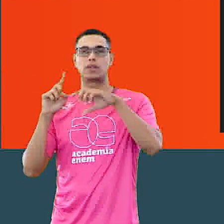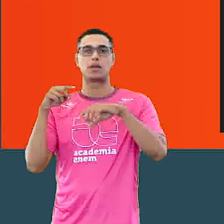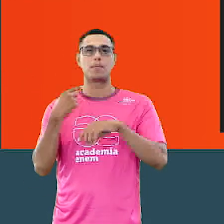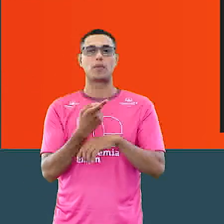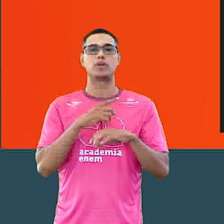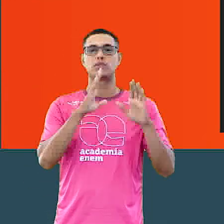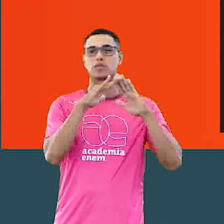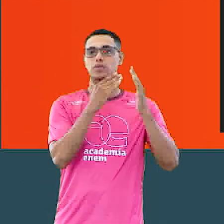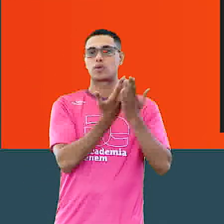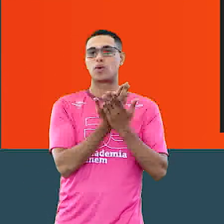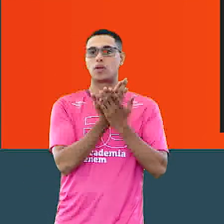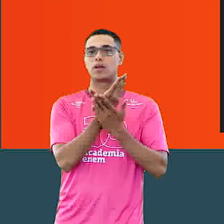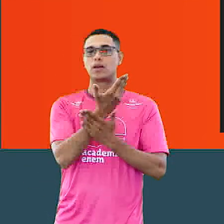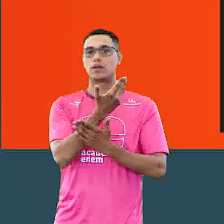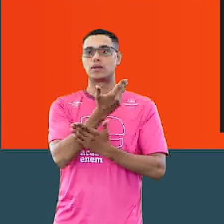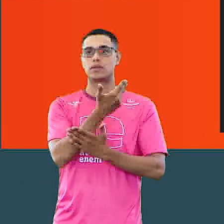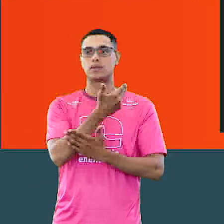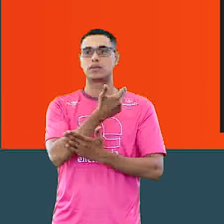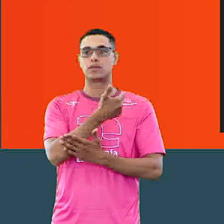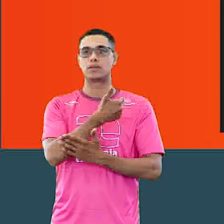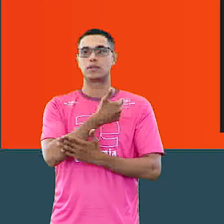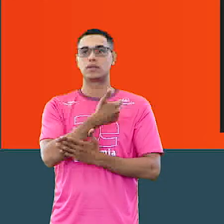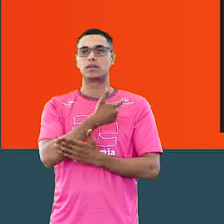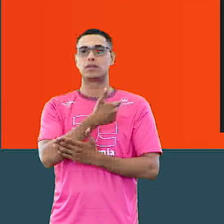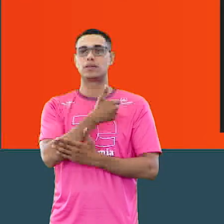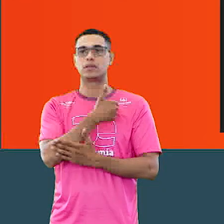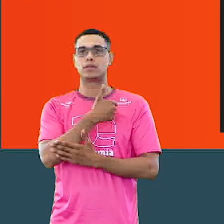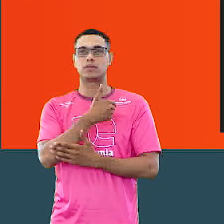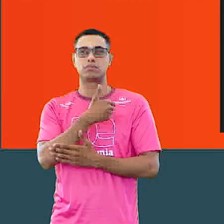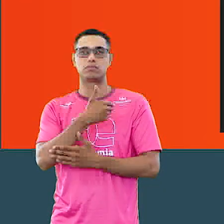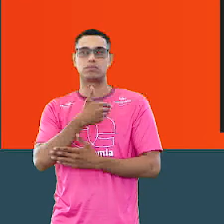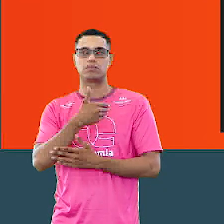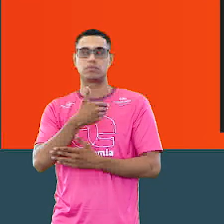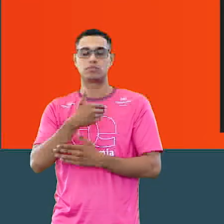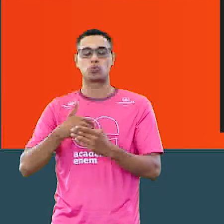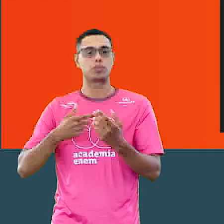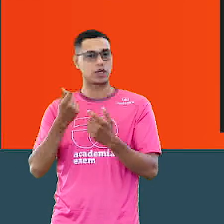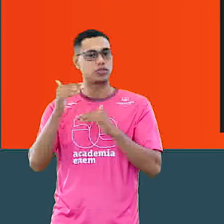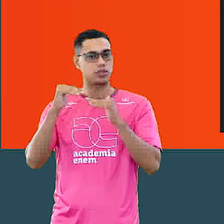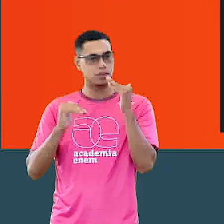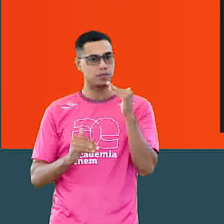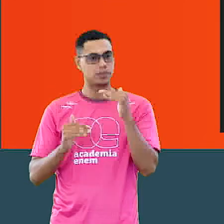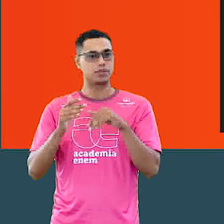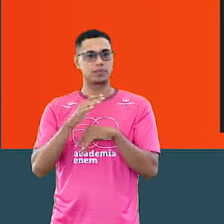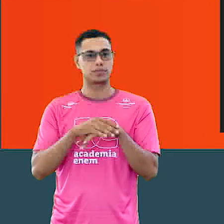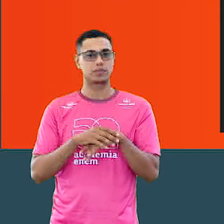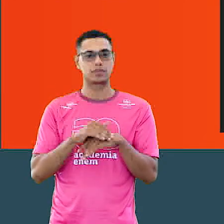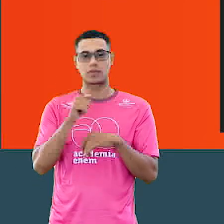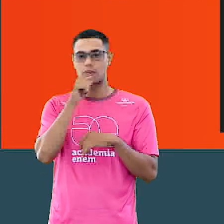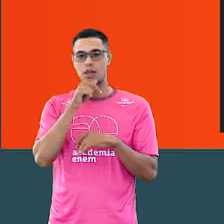quê, gente? LB? Baixa renda. Aí vamos lá, quais são as pontuações do baixa